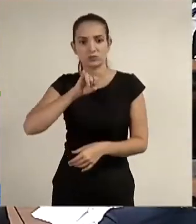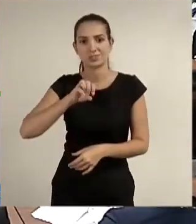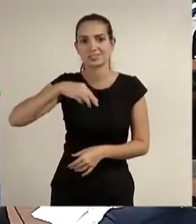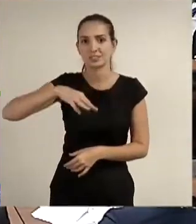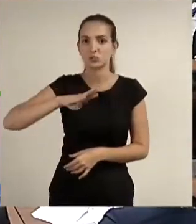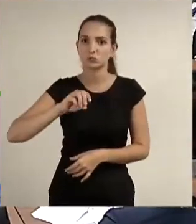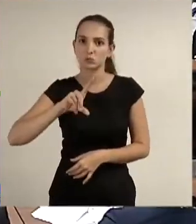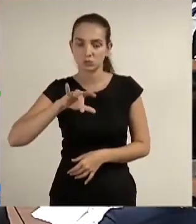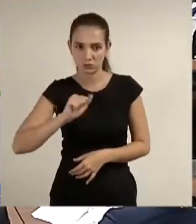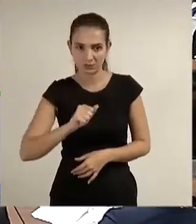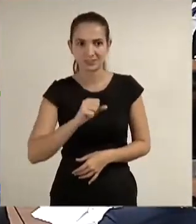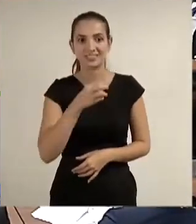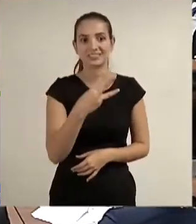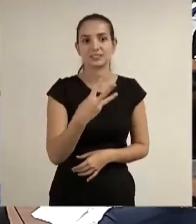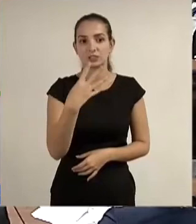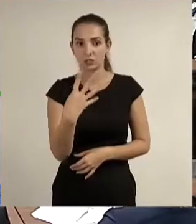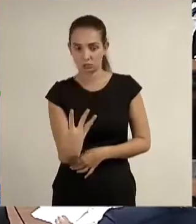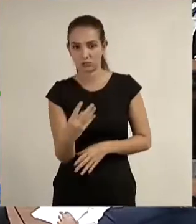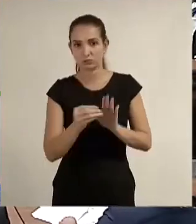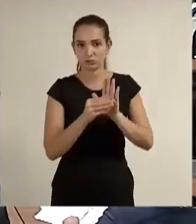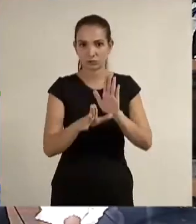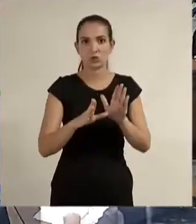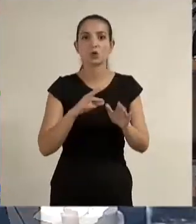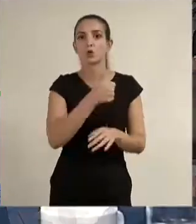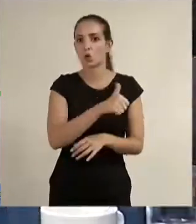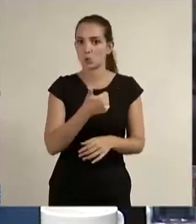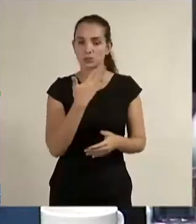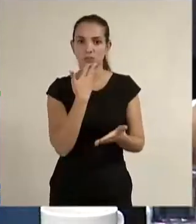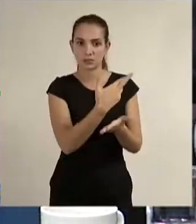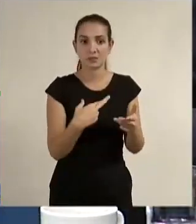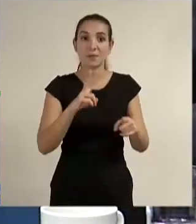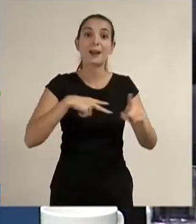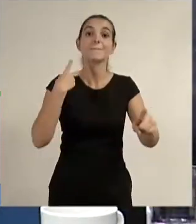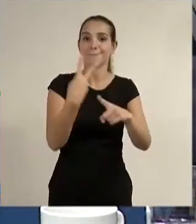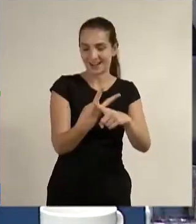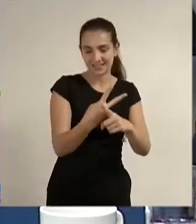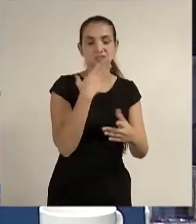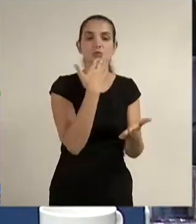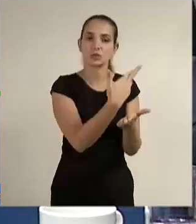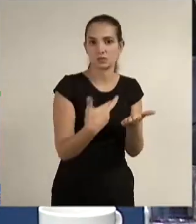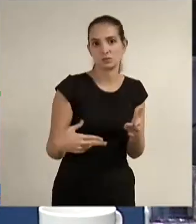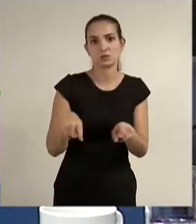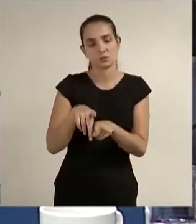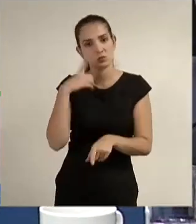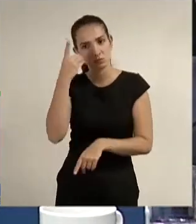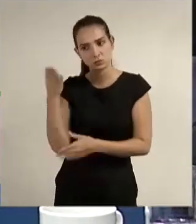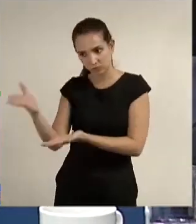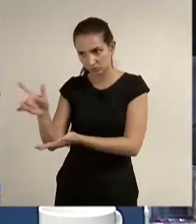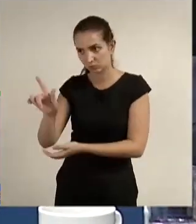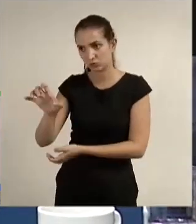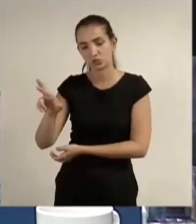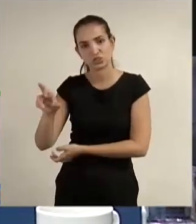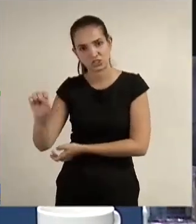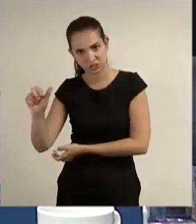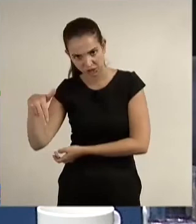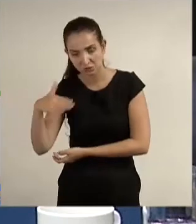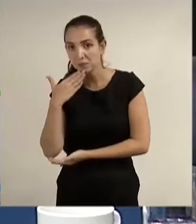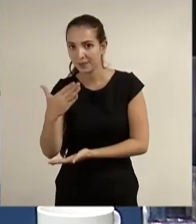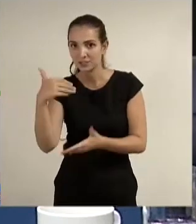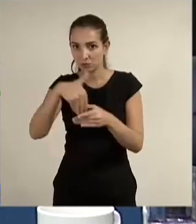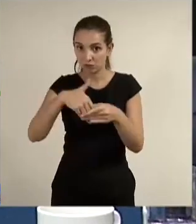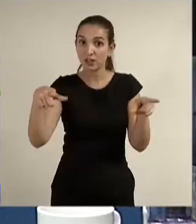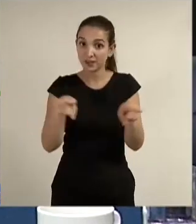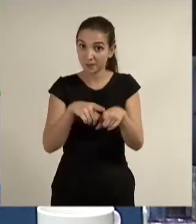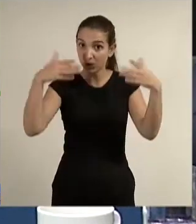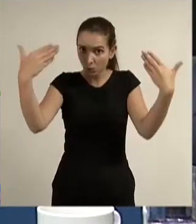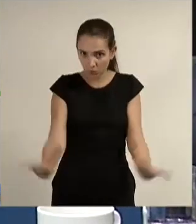de 34 indicações e 11 requerimentos, mais um requerimento do ilustre deputado Gerson Claro, que pede para que seja votado hoje,